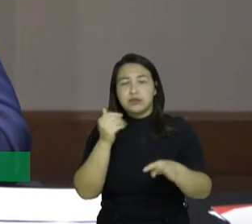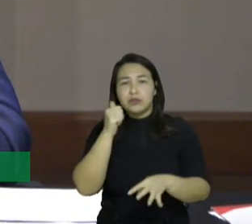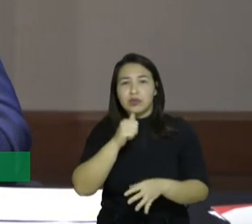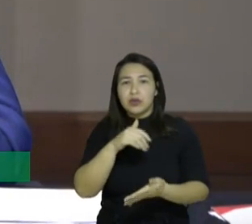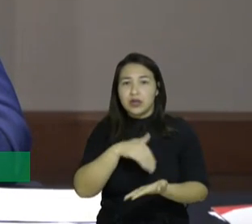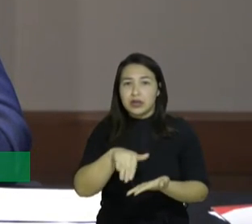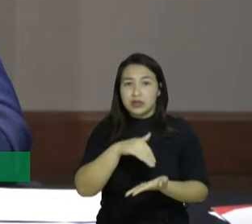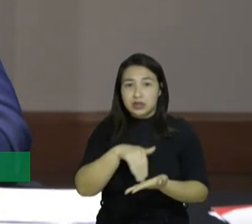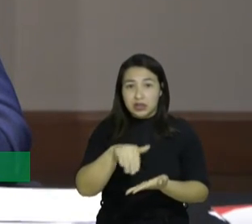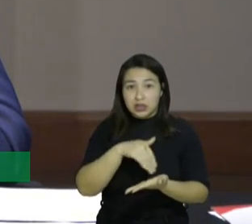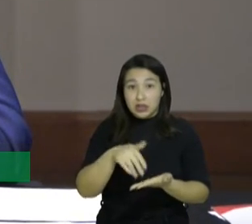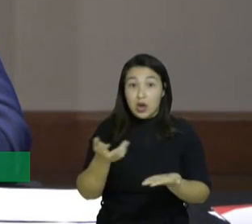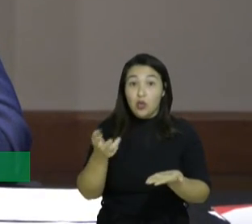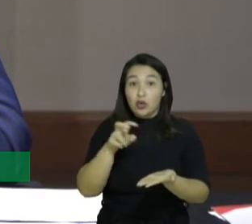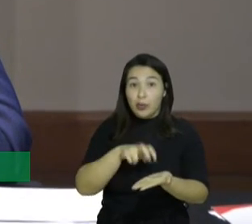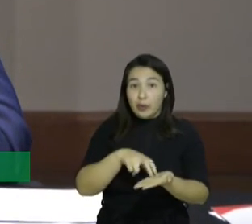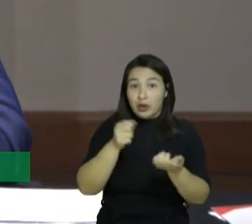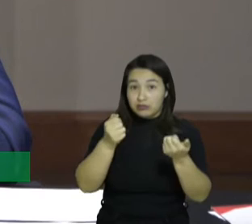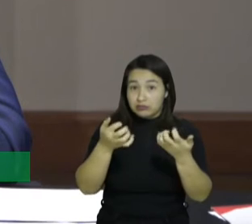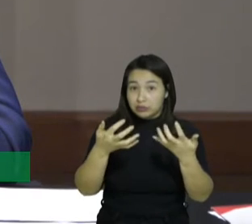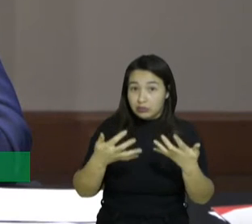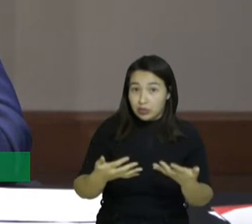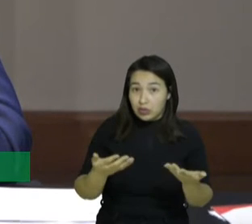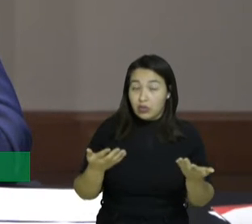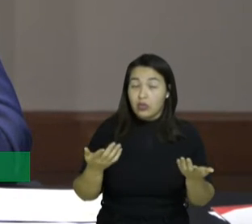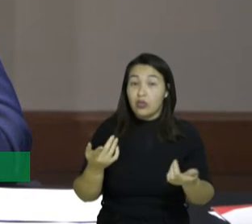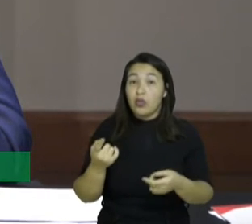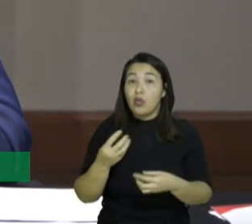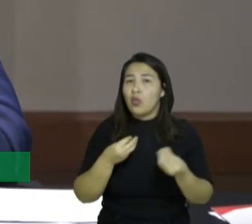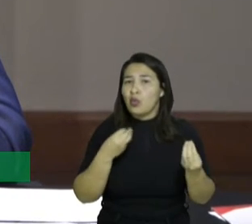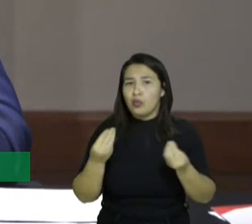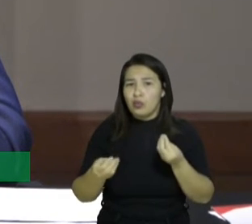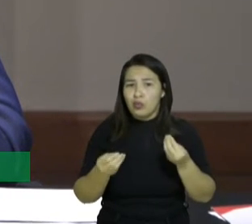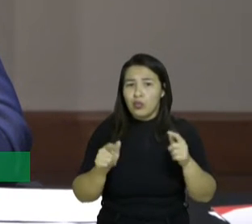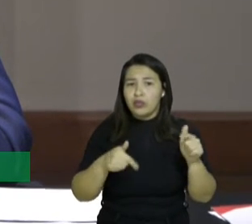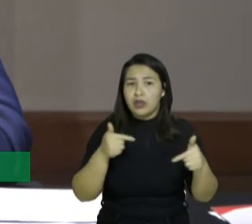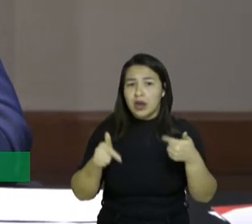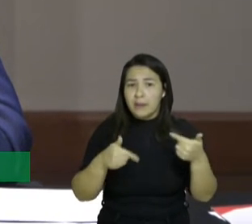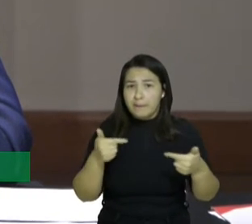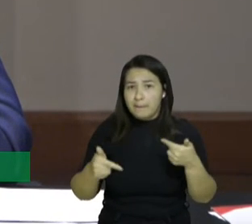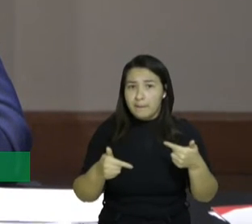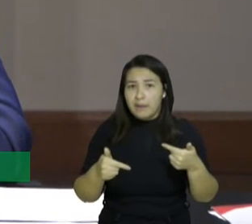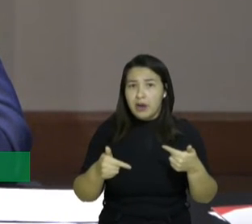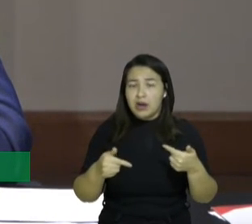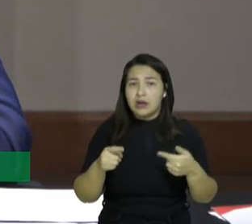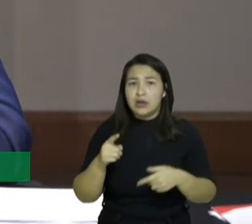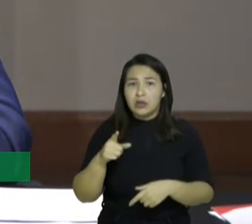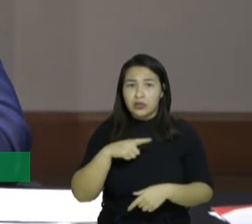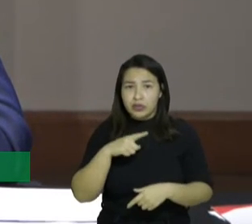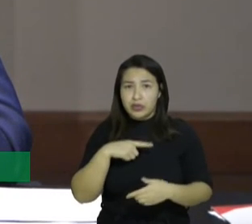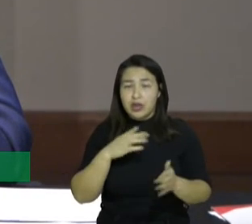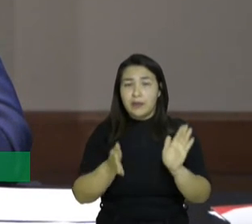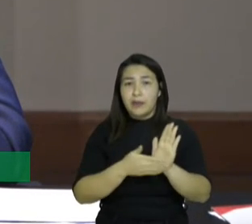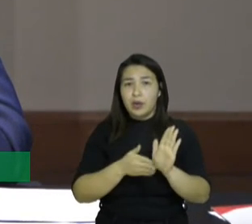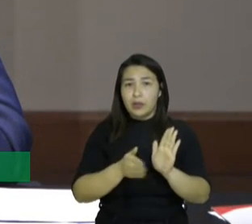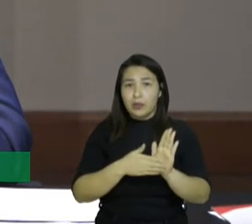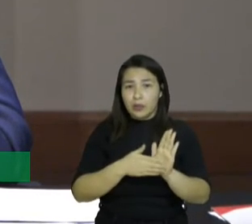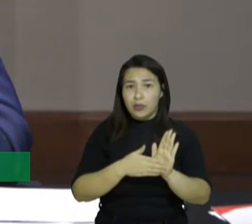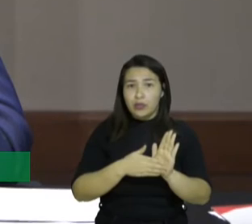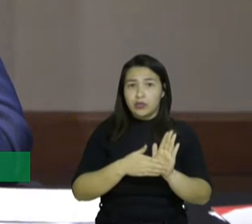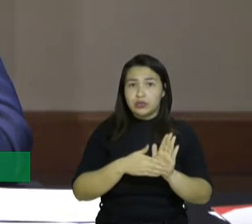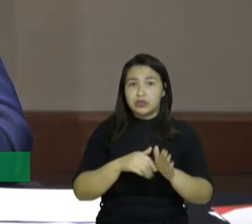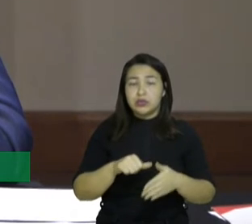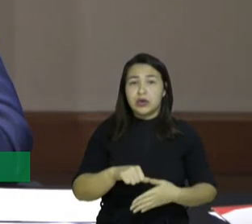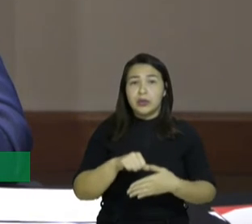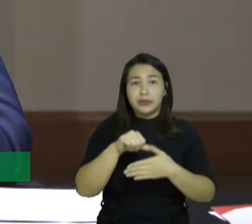Prazeres estamos em um momento em que se trabalha a contraproposta do Mercosul para